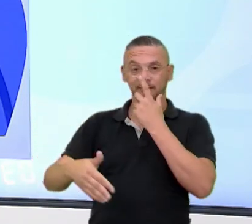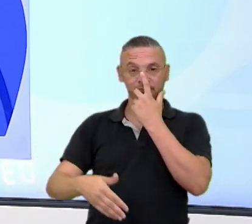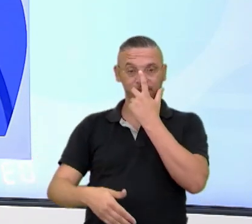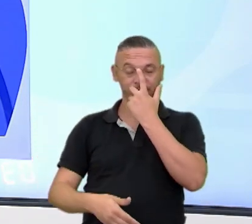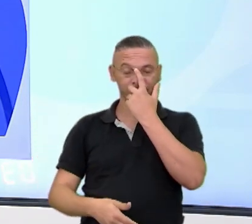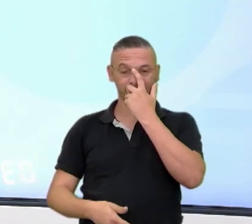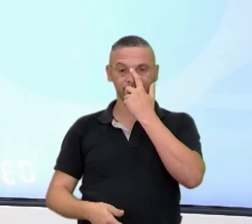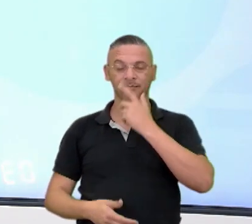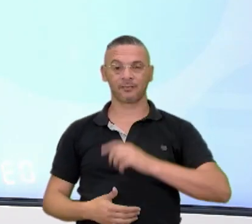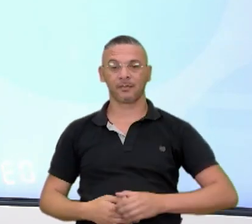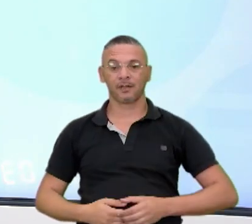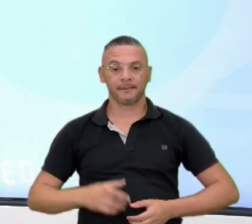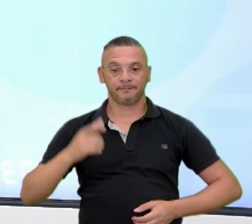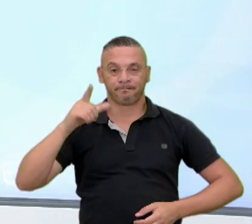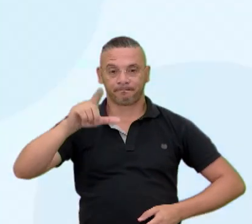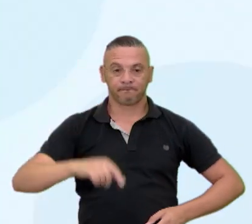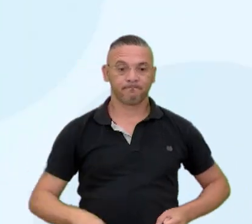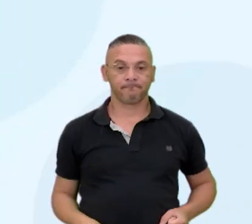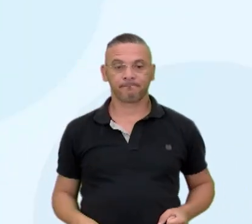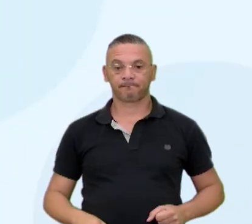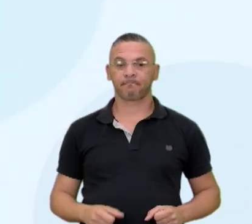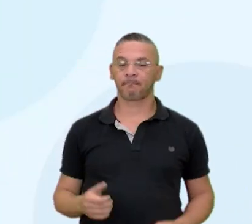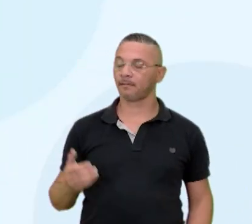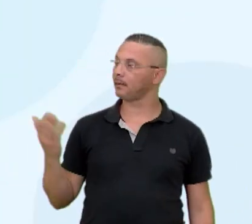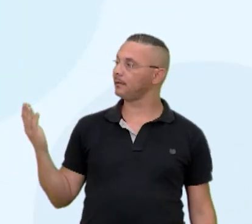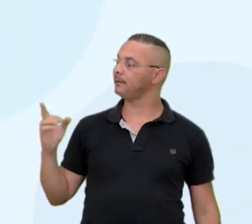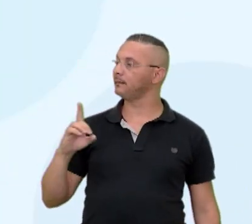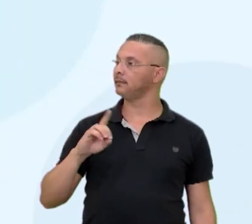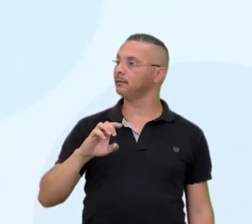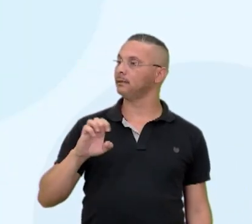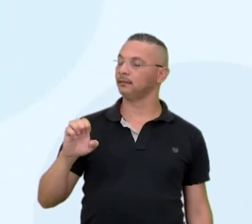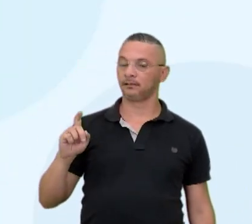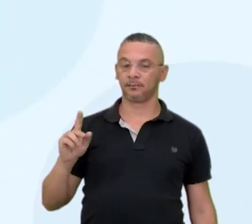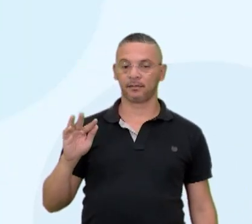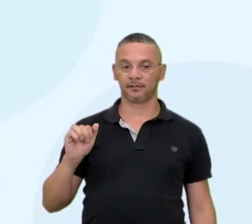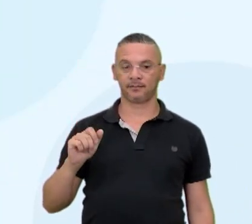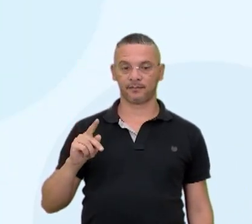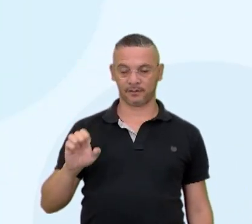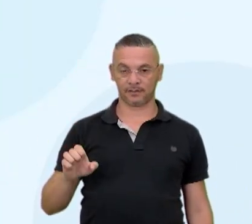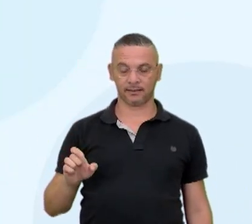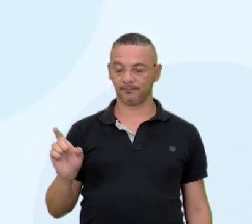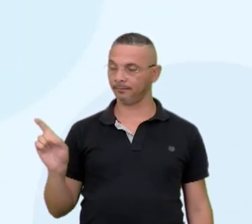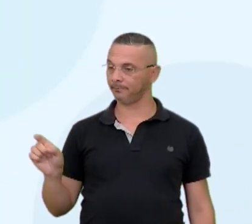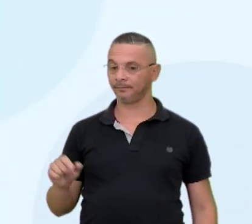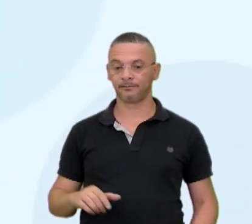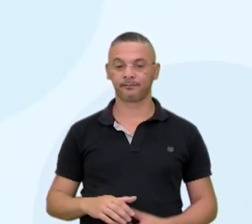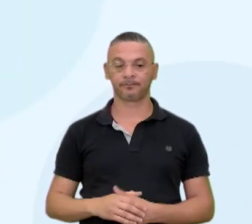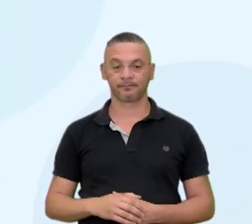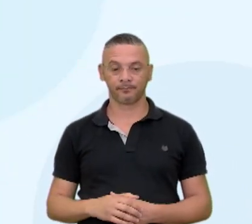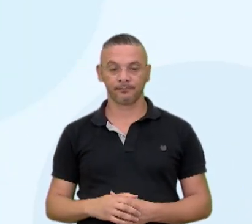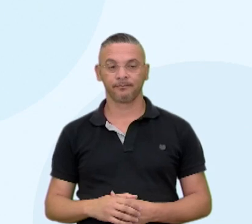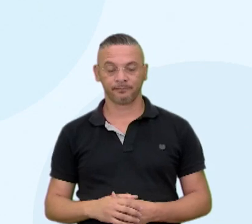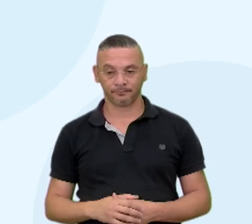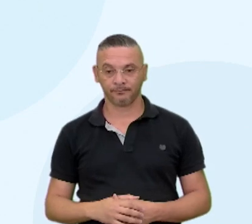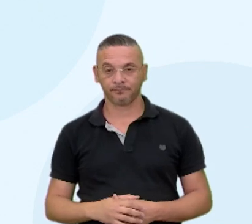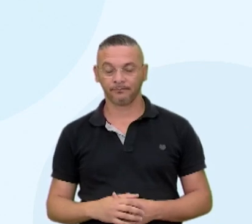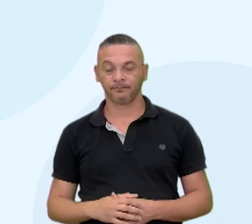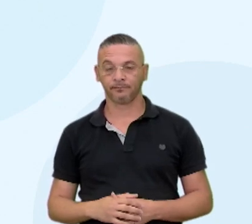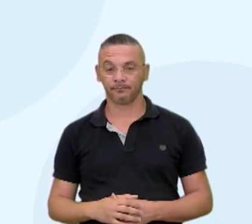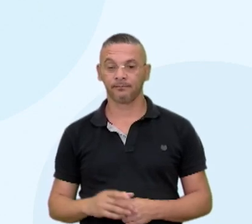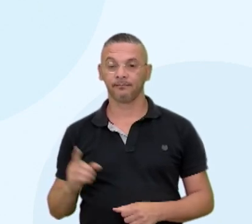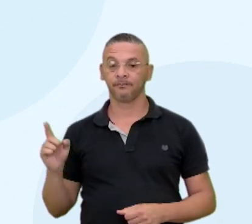aí? Ou tá errando? Manda para mim, língua portuguesa, CMSP_EM. O que você está achando? O que você achou dessa aula? Se tá bacana,